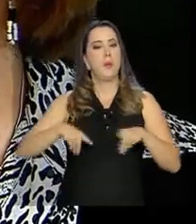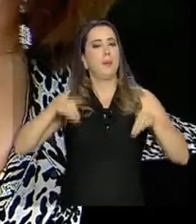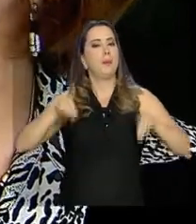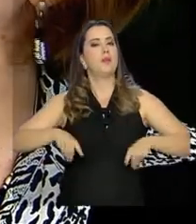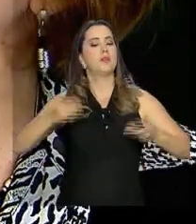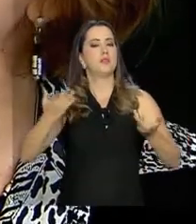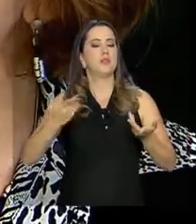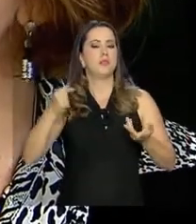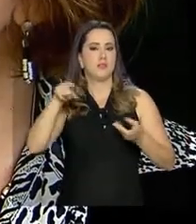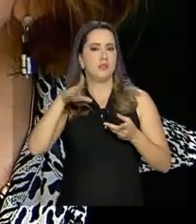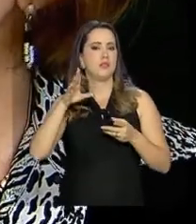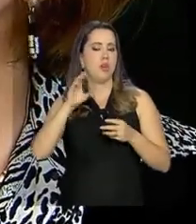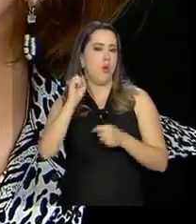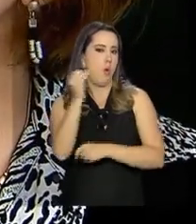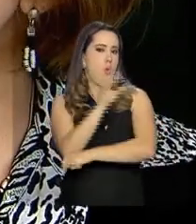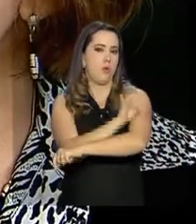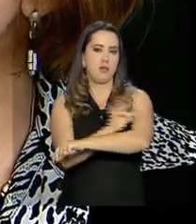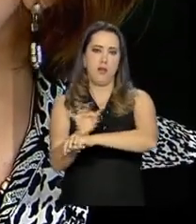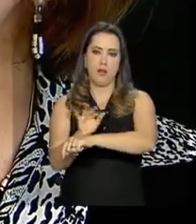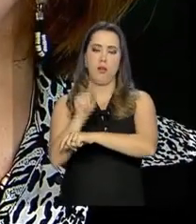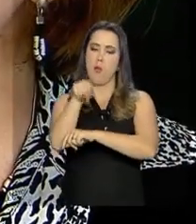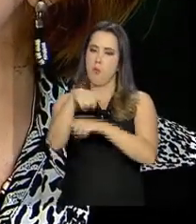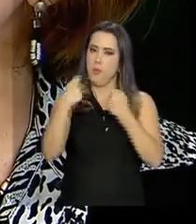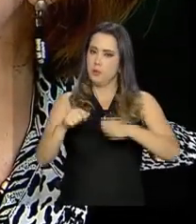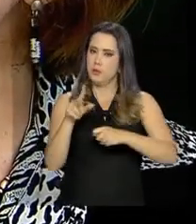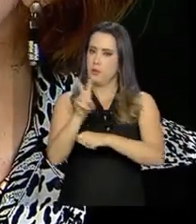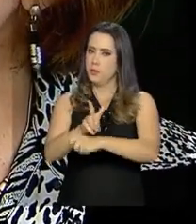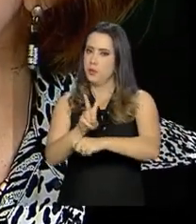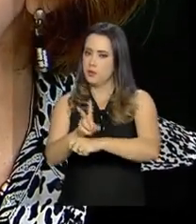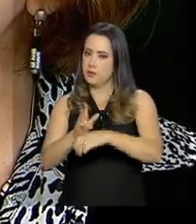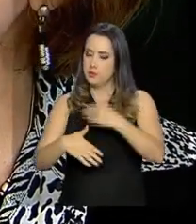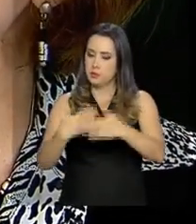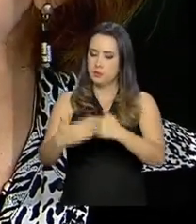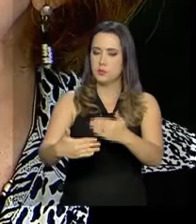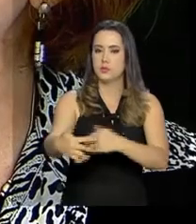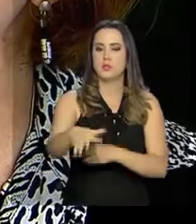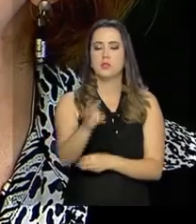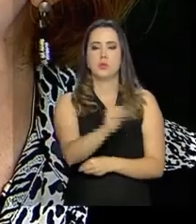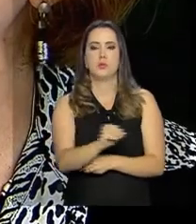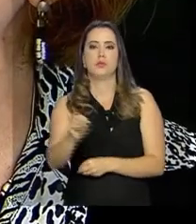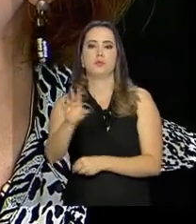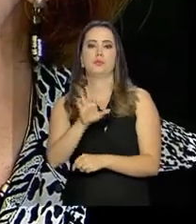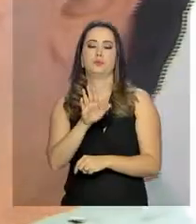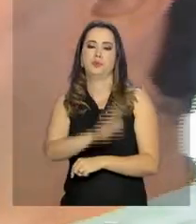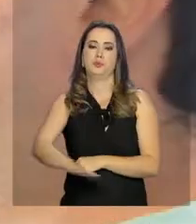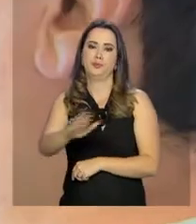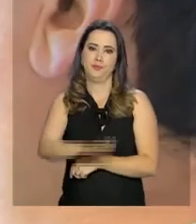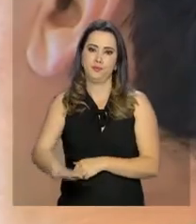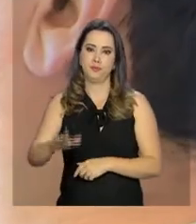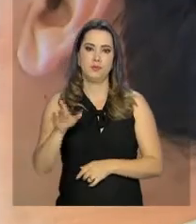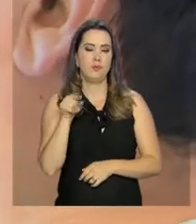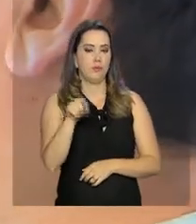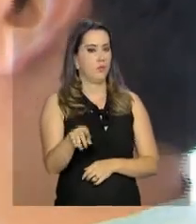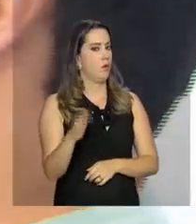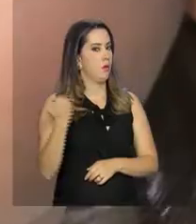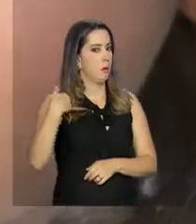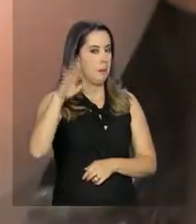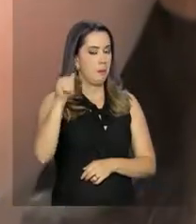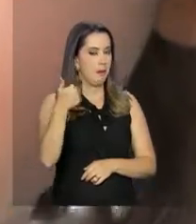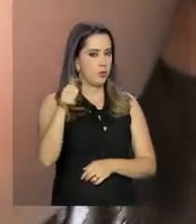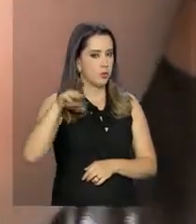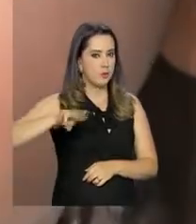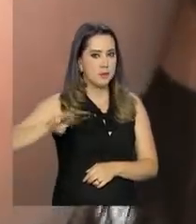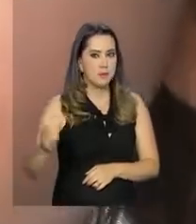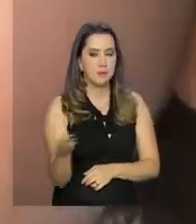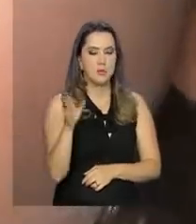seja pra sarampo e dessa forma mantemos nossas crianças devidamente protegidas são mais de 11 milhões de crianças